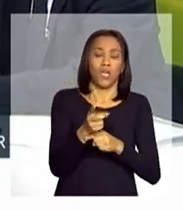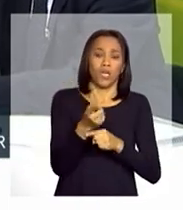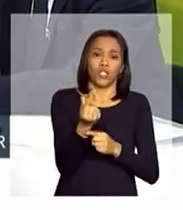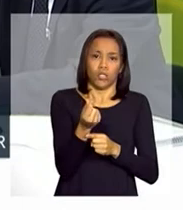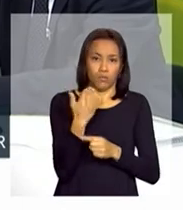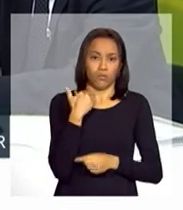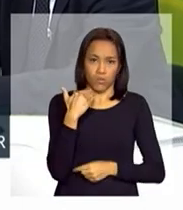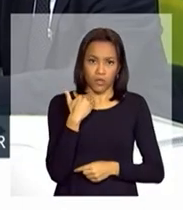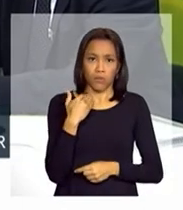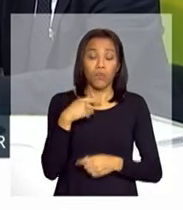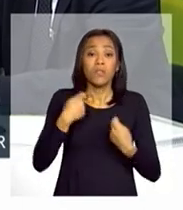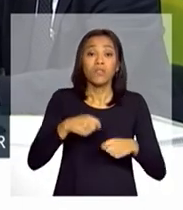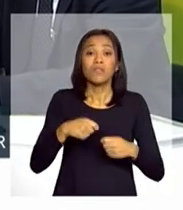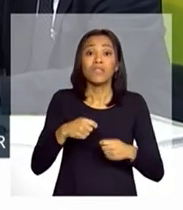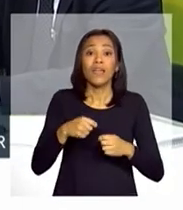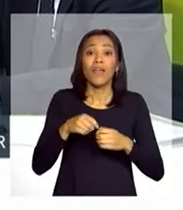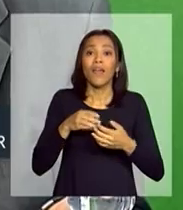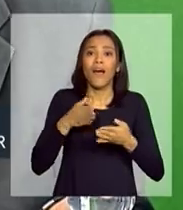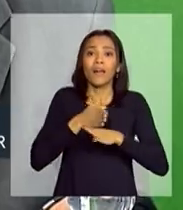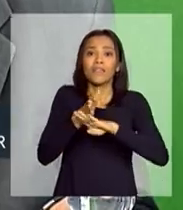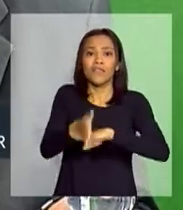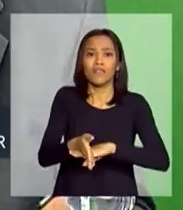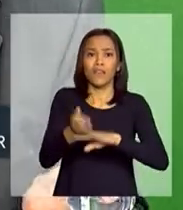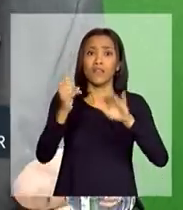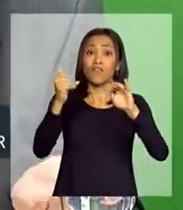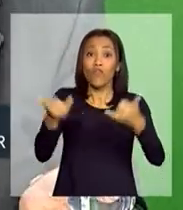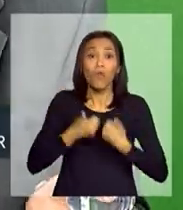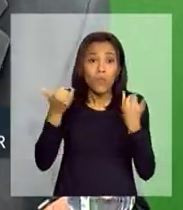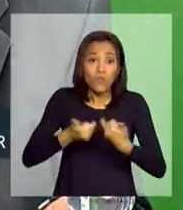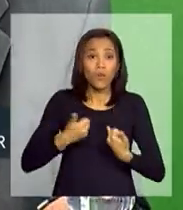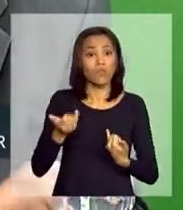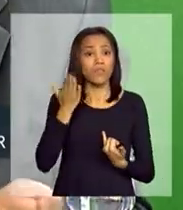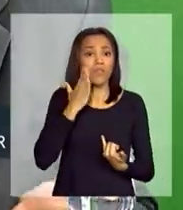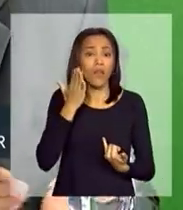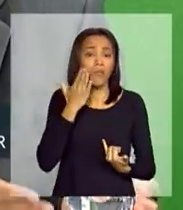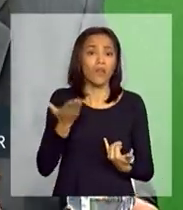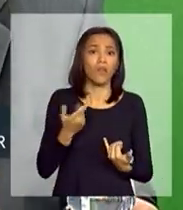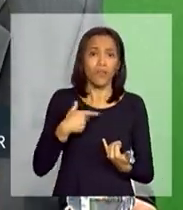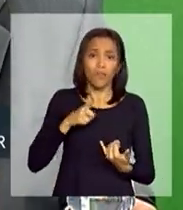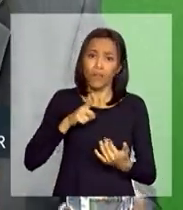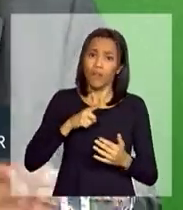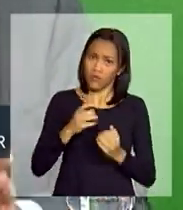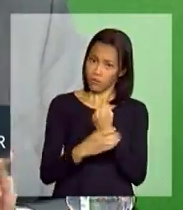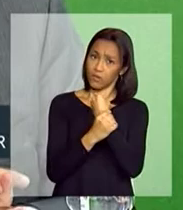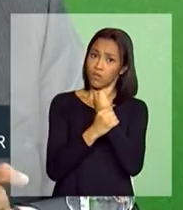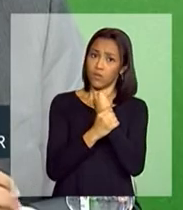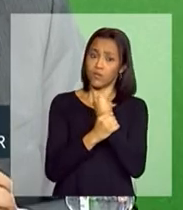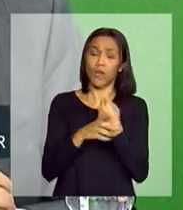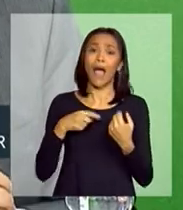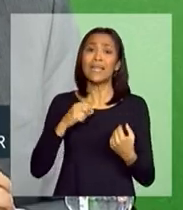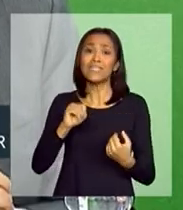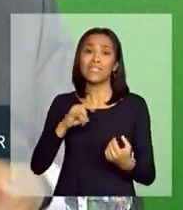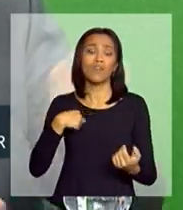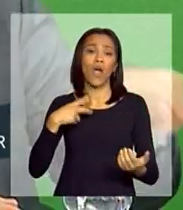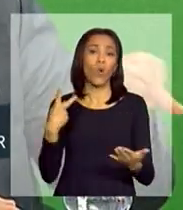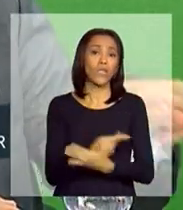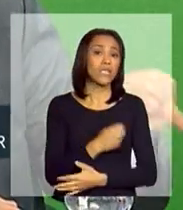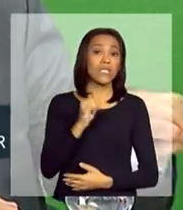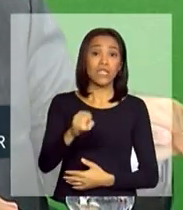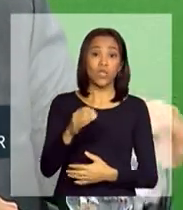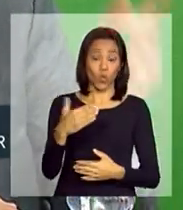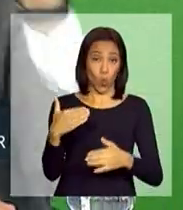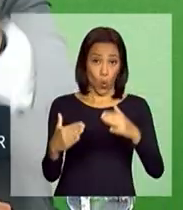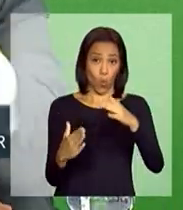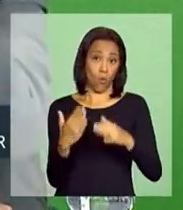ter acesso as informações e precisa ser preciso garantir isto Ah o que que vai acontecer com o banco que não